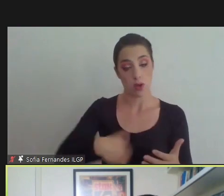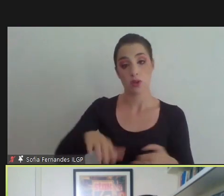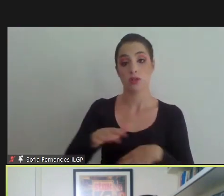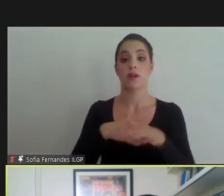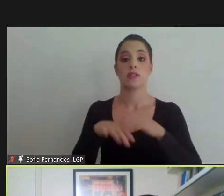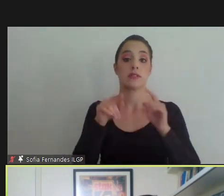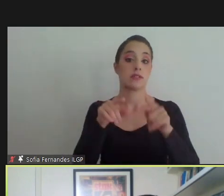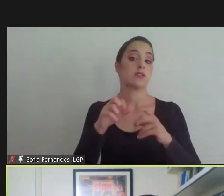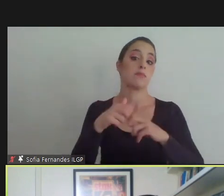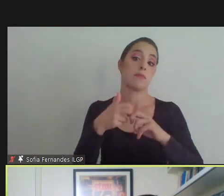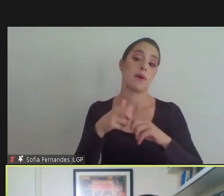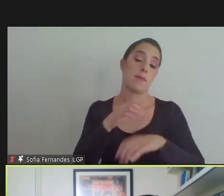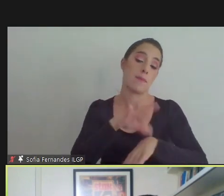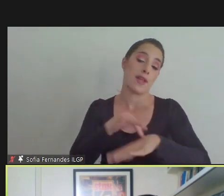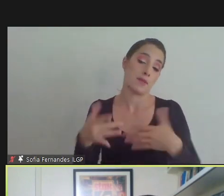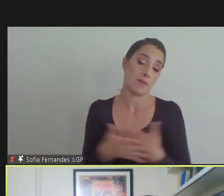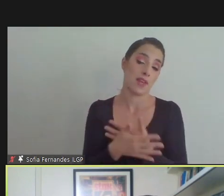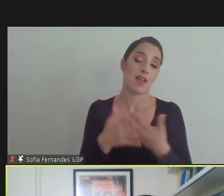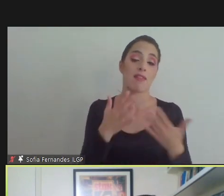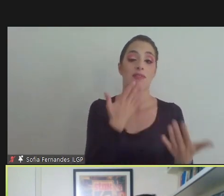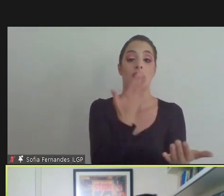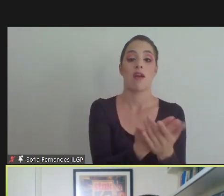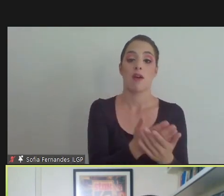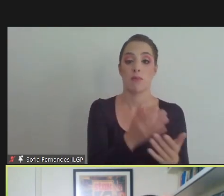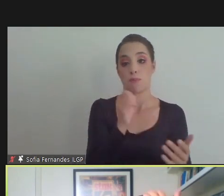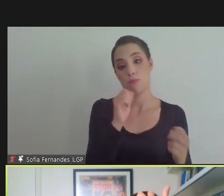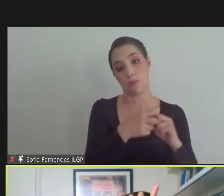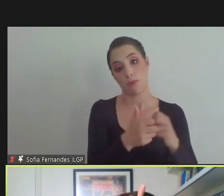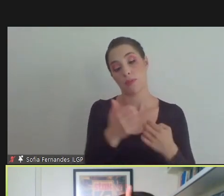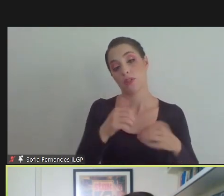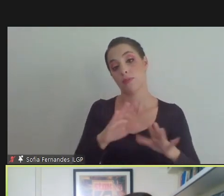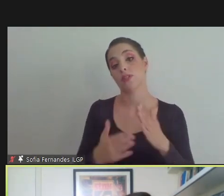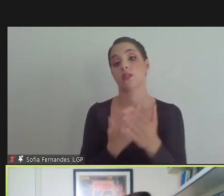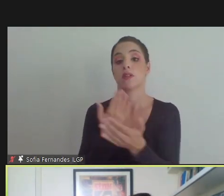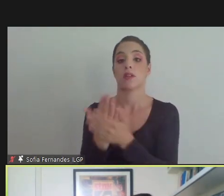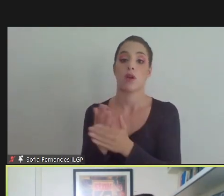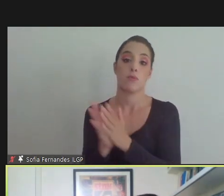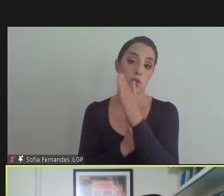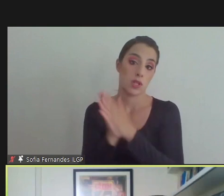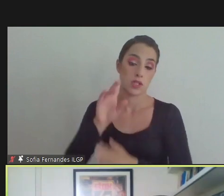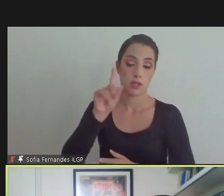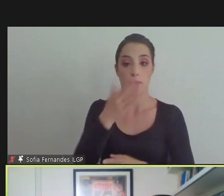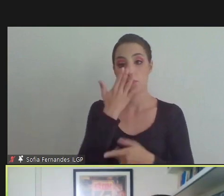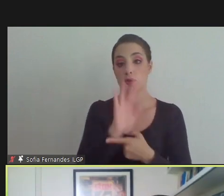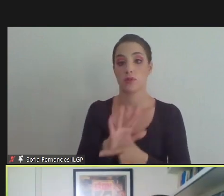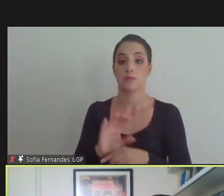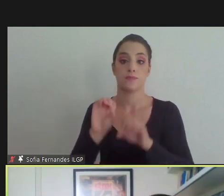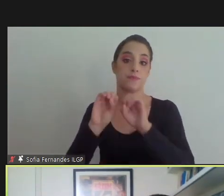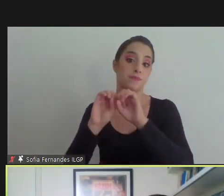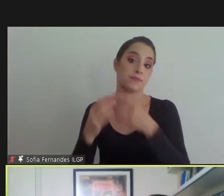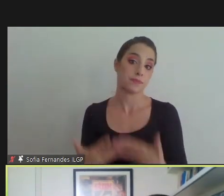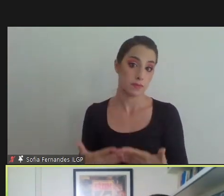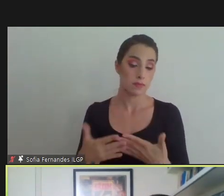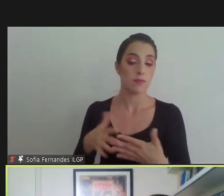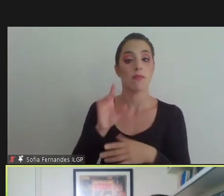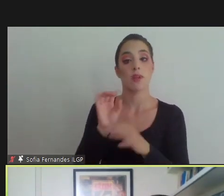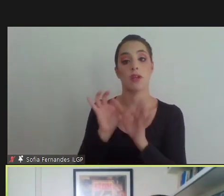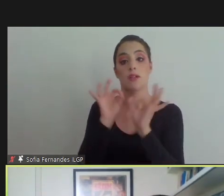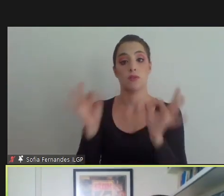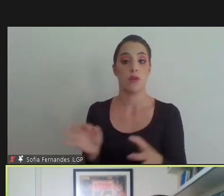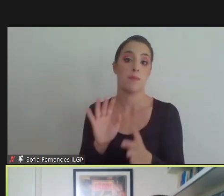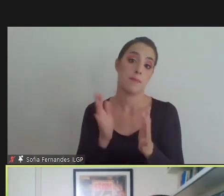trouxe muitos problemas, mas trouxe algumas oportunidades, como, por exemplo, trabalhar com estados e municípios, no caso de um país de proporções continentais como é o